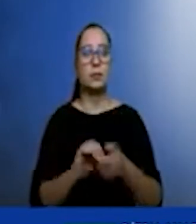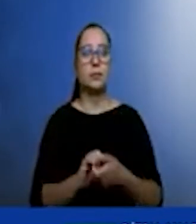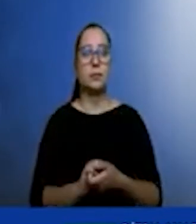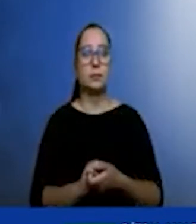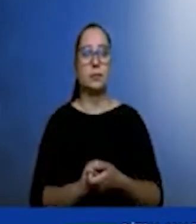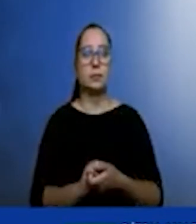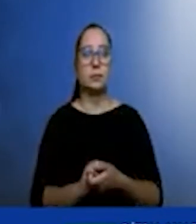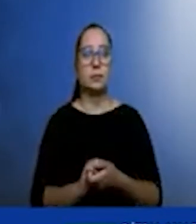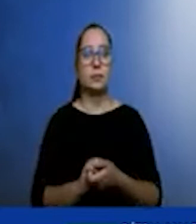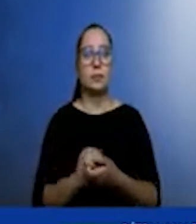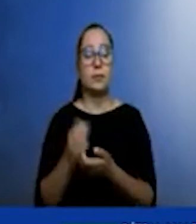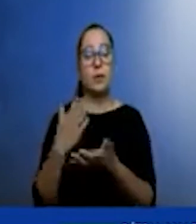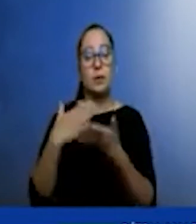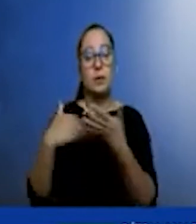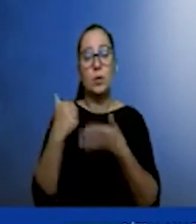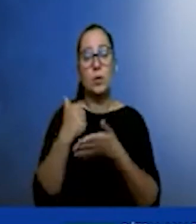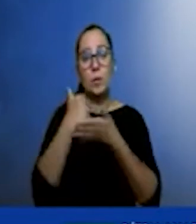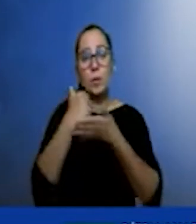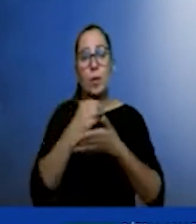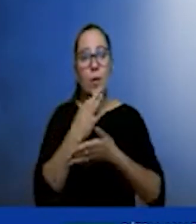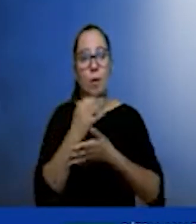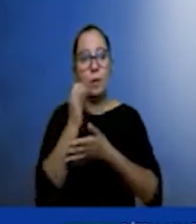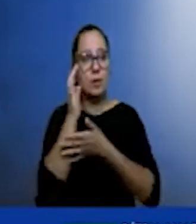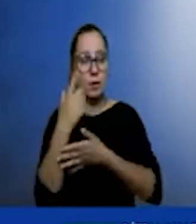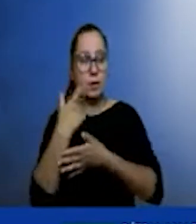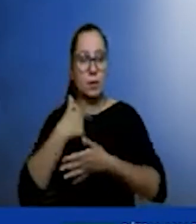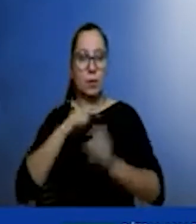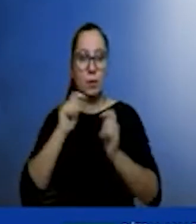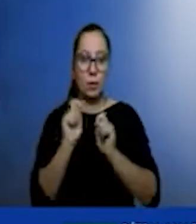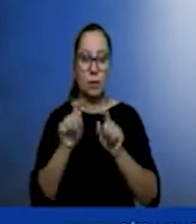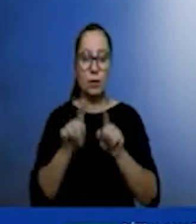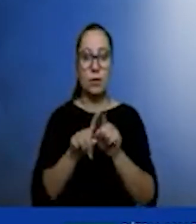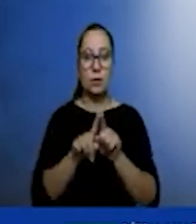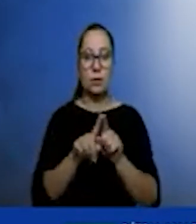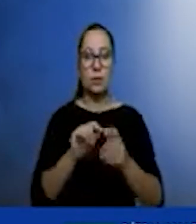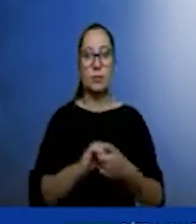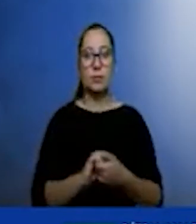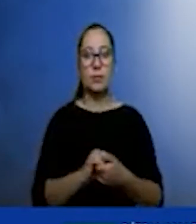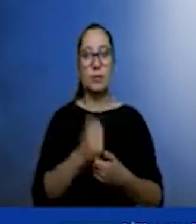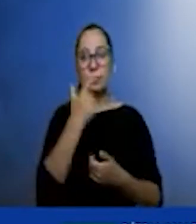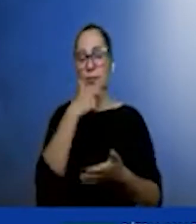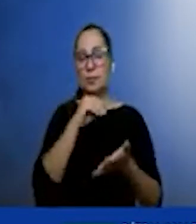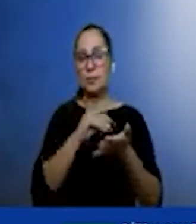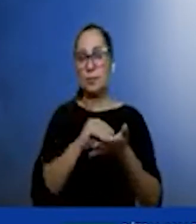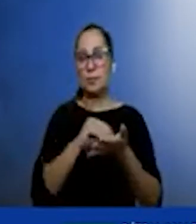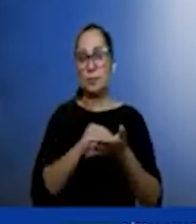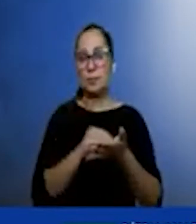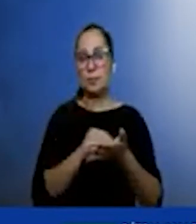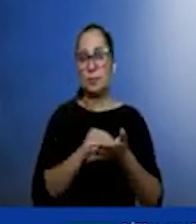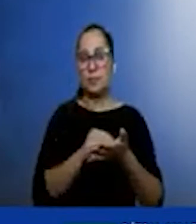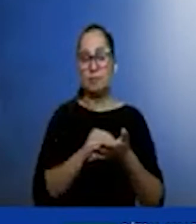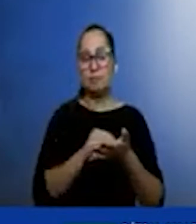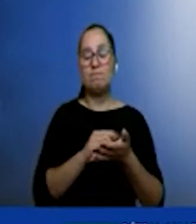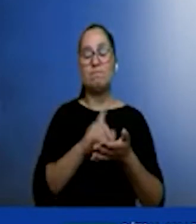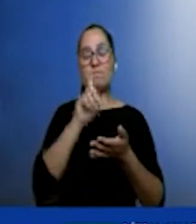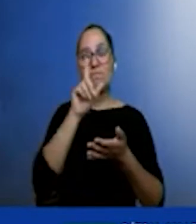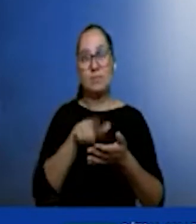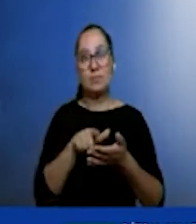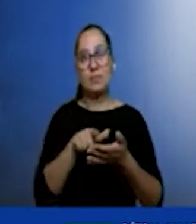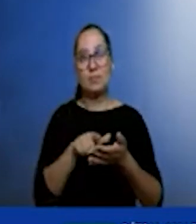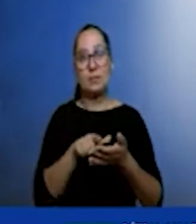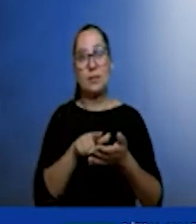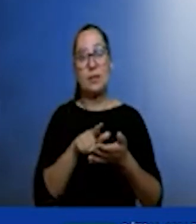todo o aporte de conhecimento que a gente pode fazer. Então, acho que, na verdade, é uma narrativa única